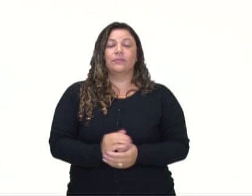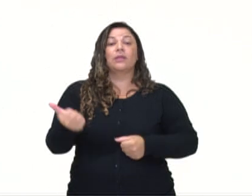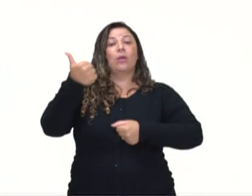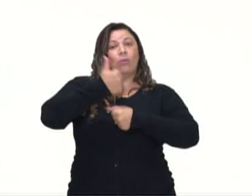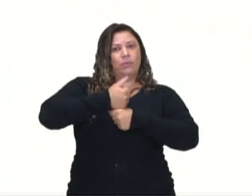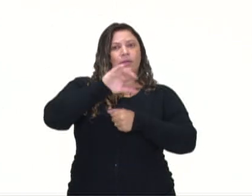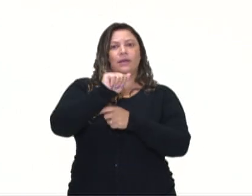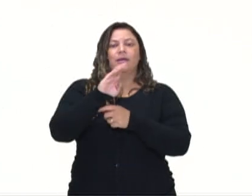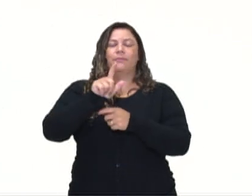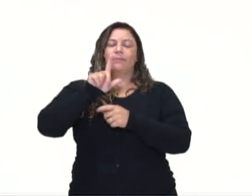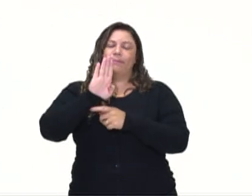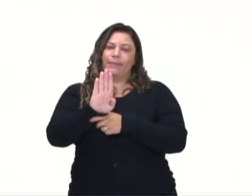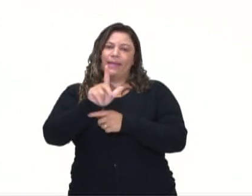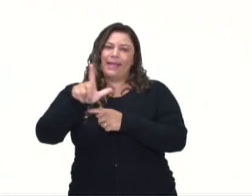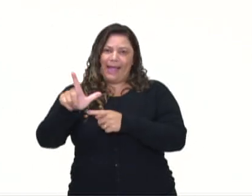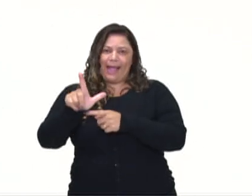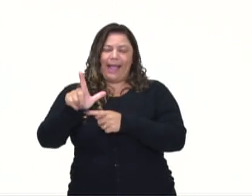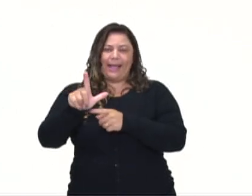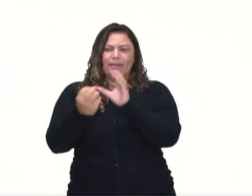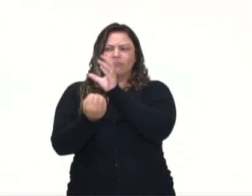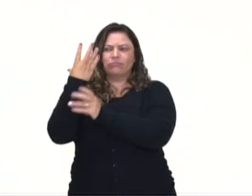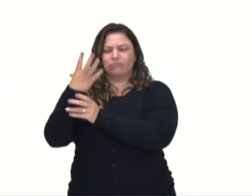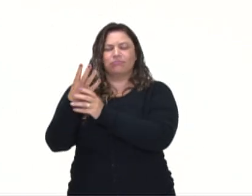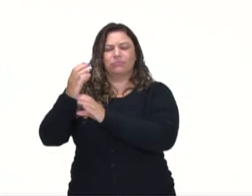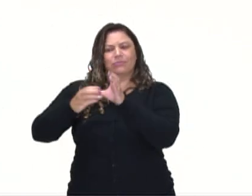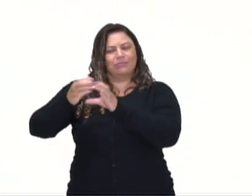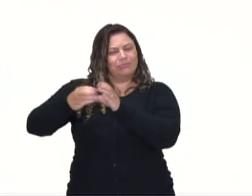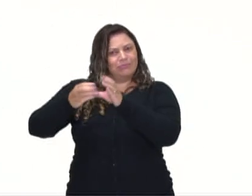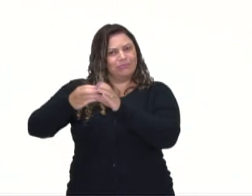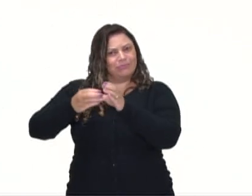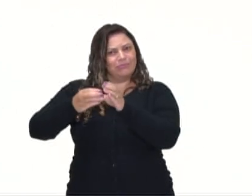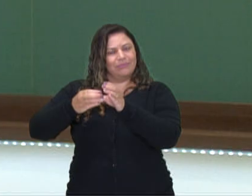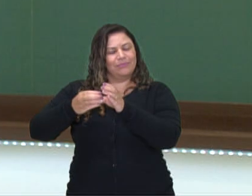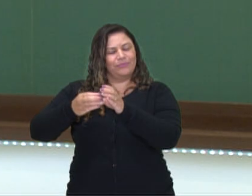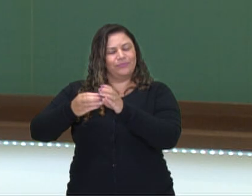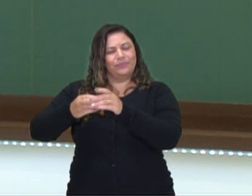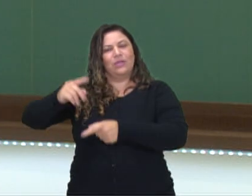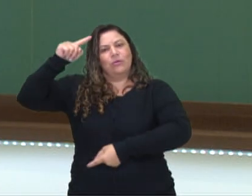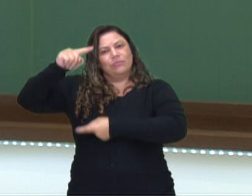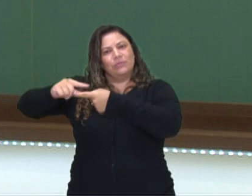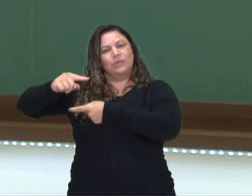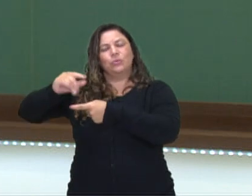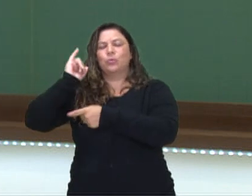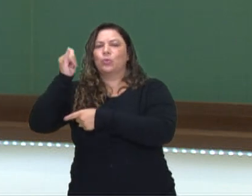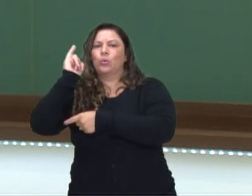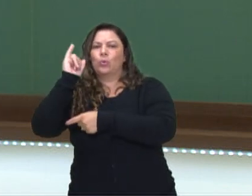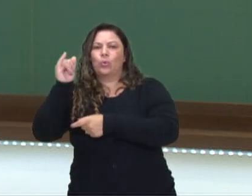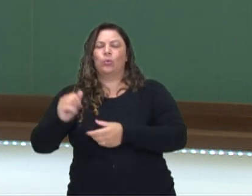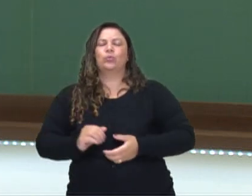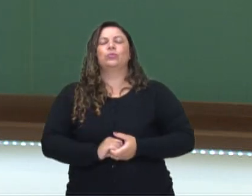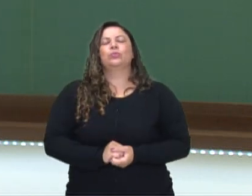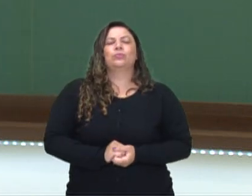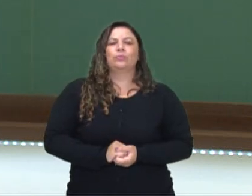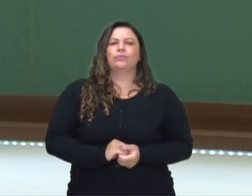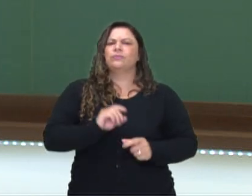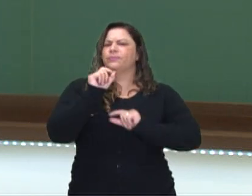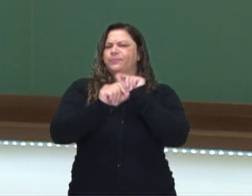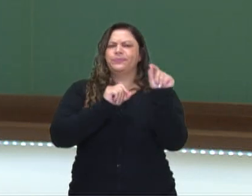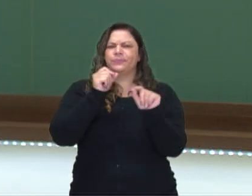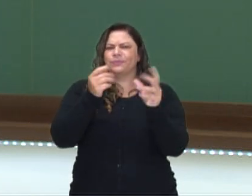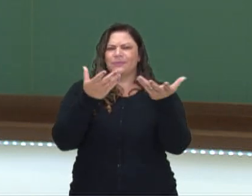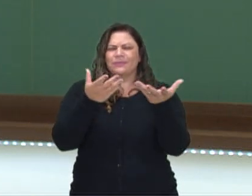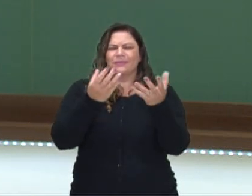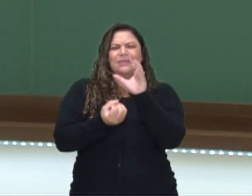BL instituiu um concurso de microcontos. Temos o verbo instituiu. Quem instituiu um